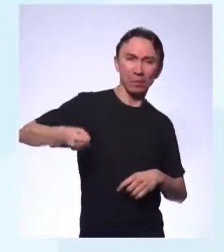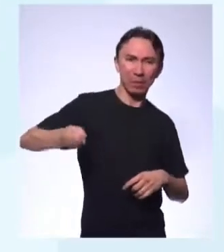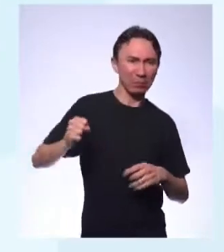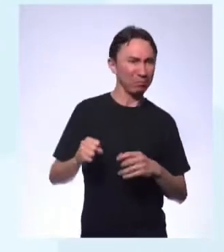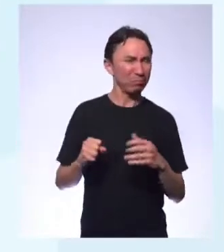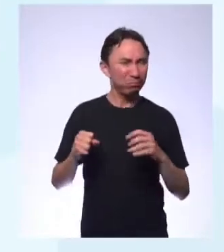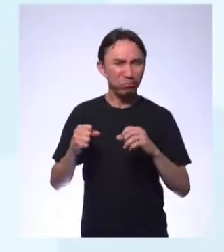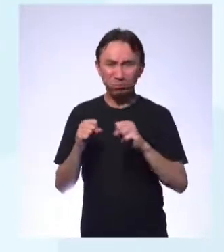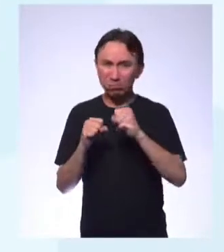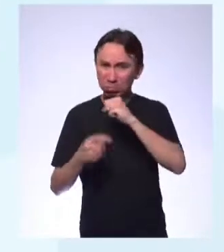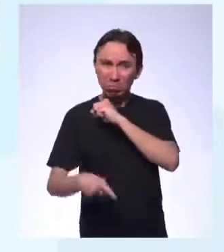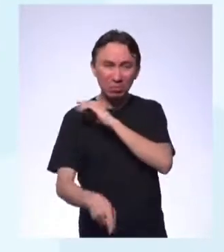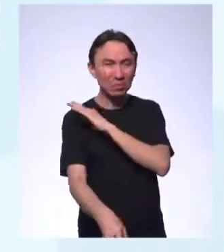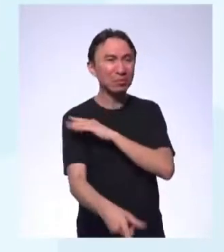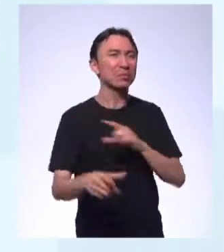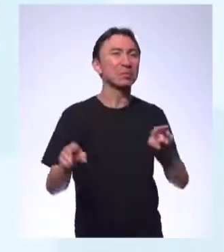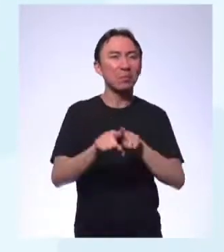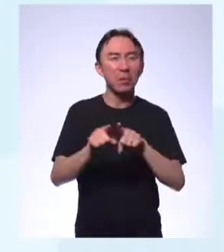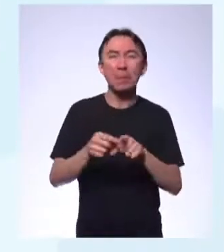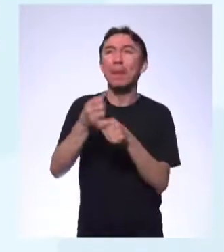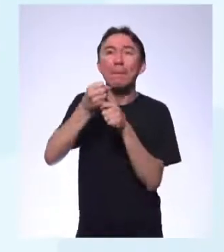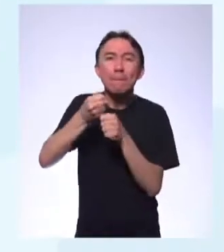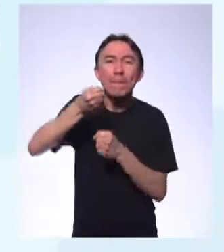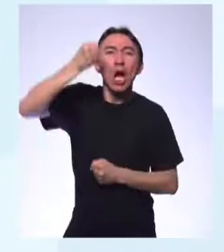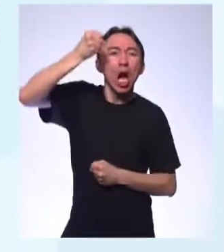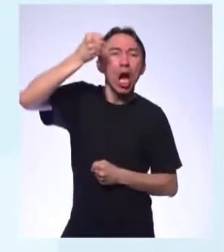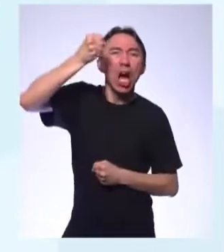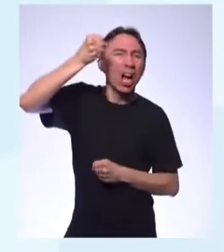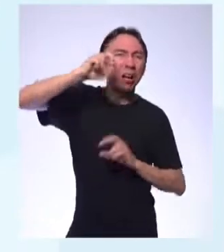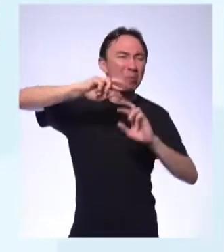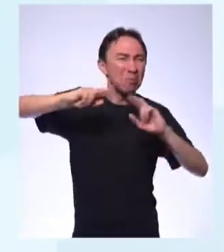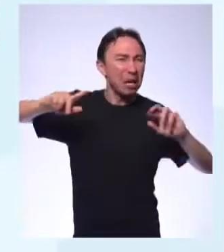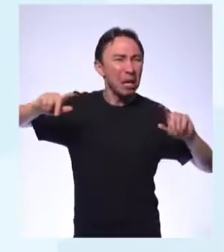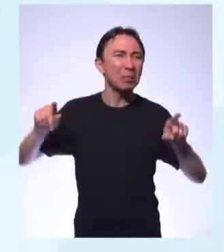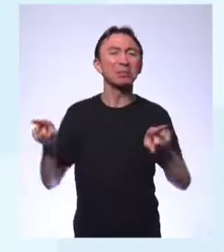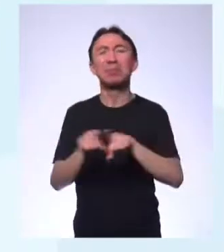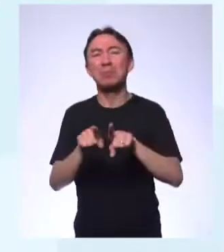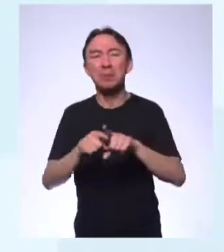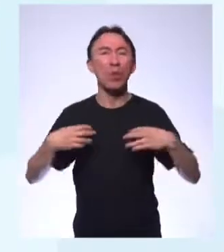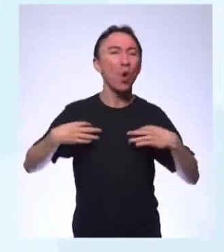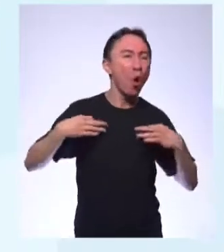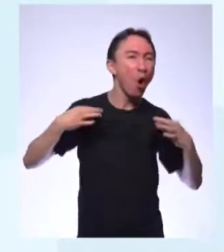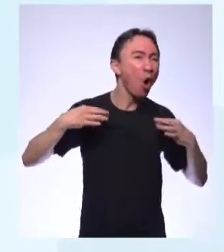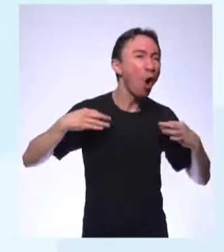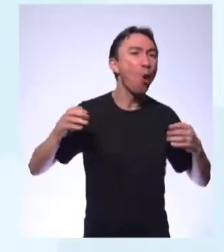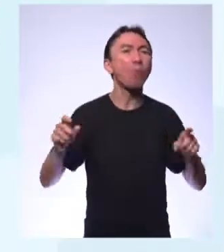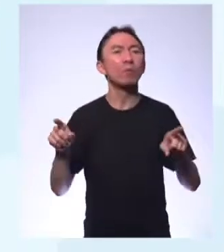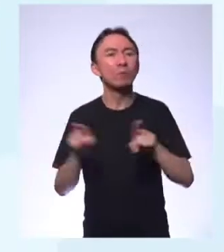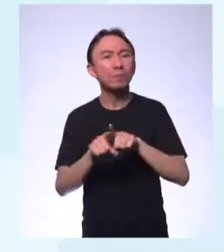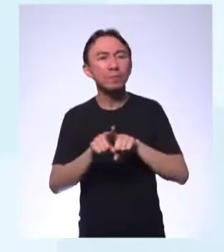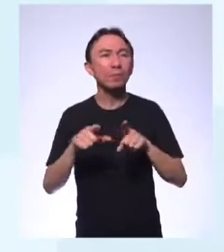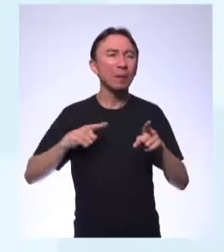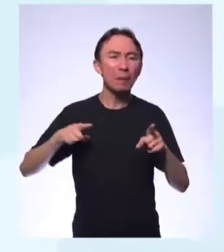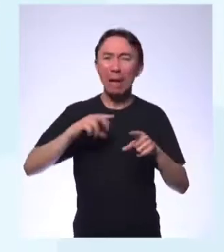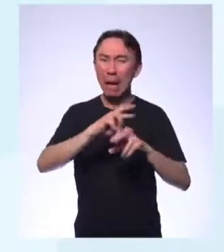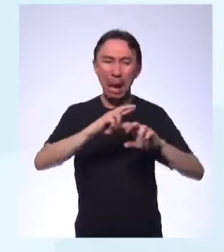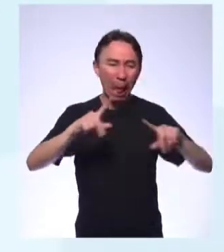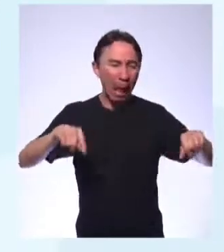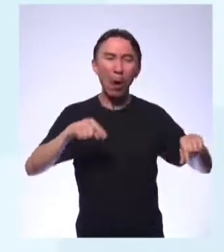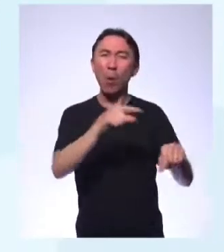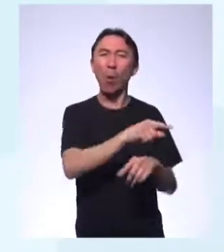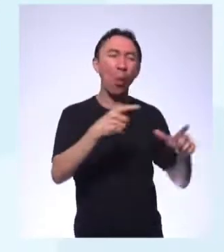de habitats, os guarda-chuvas que surgem de varinhas, os figurinos e até mesmo uma câmara da morte